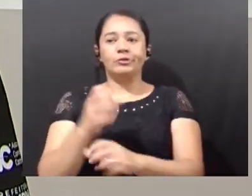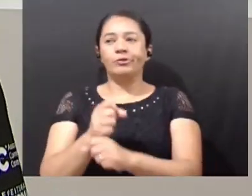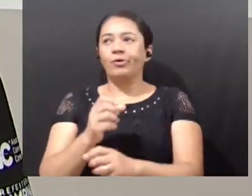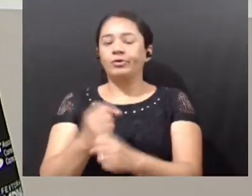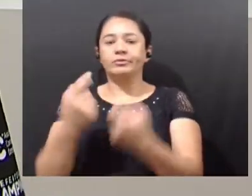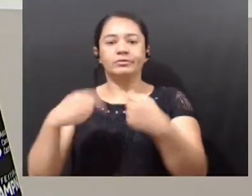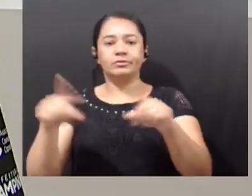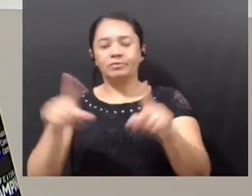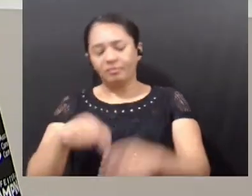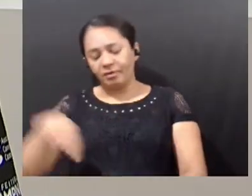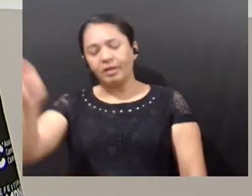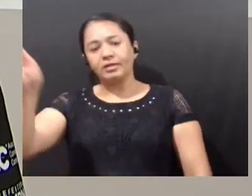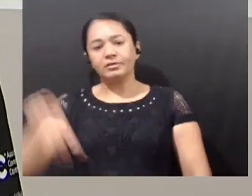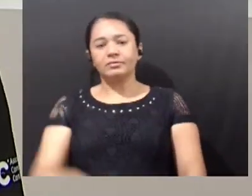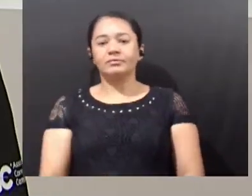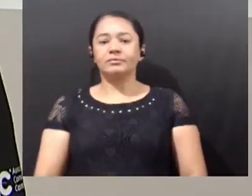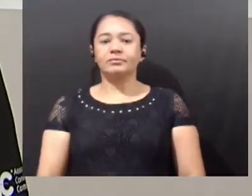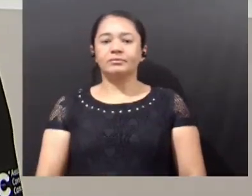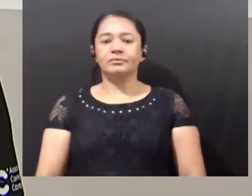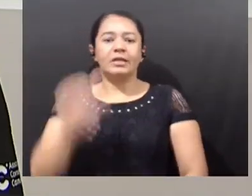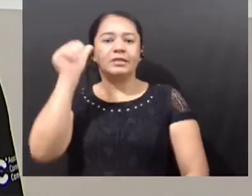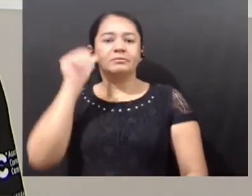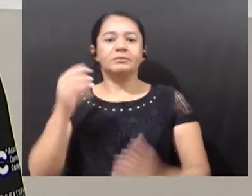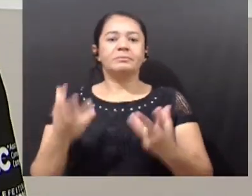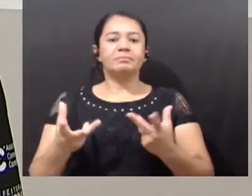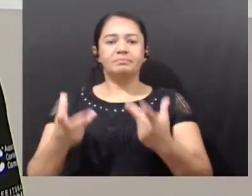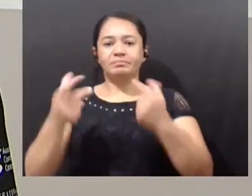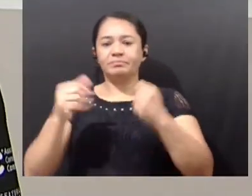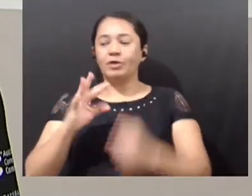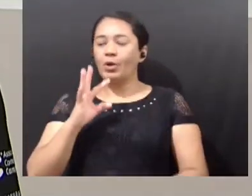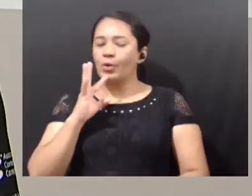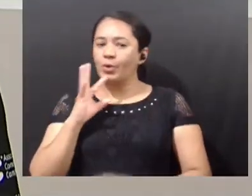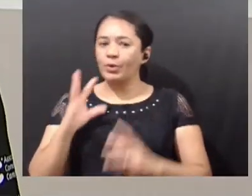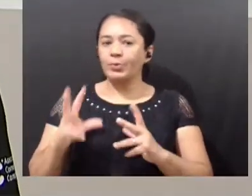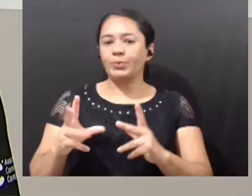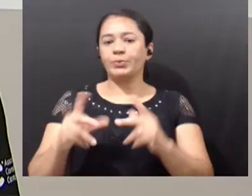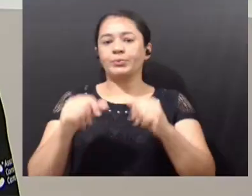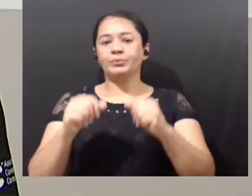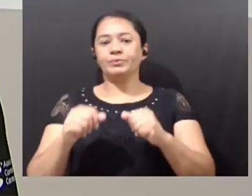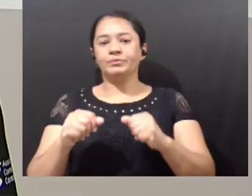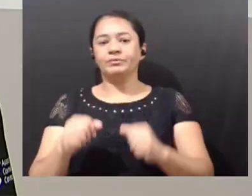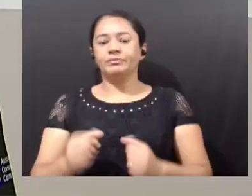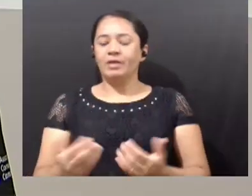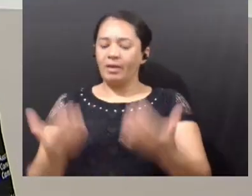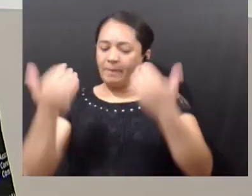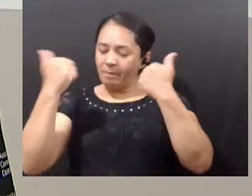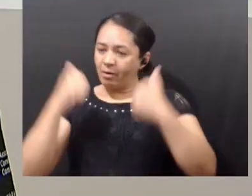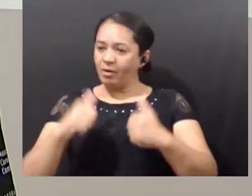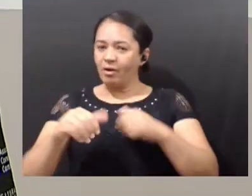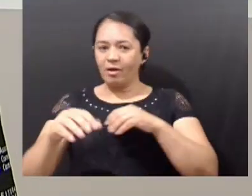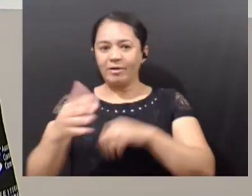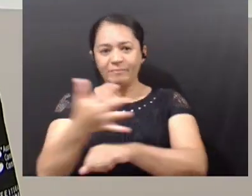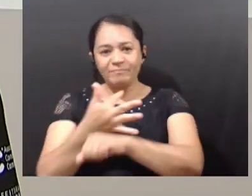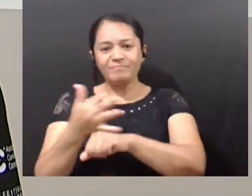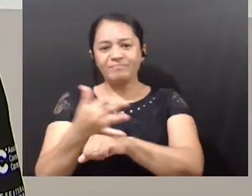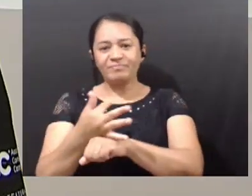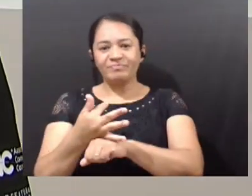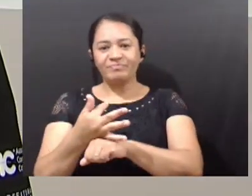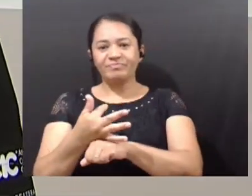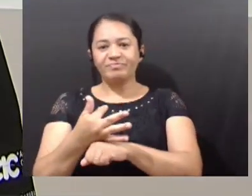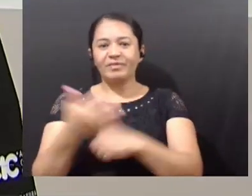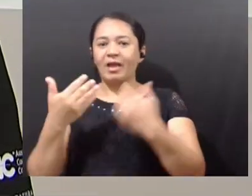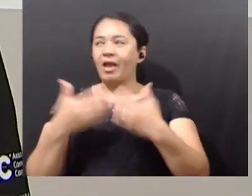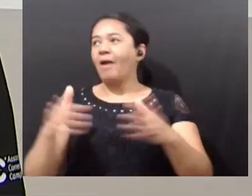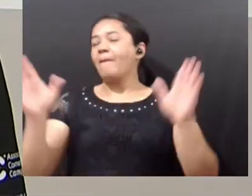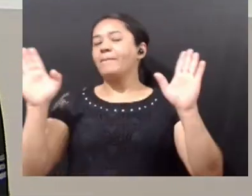as meninas são ótimas, conhecem tudo. E fora que se formalizar, abre portas, né? Sem